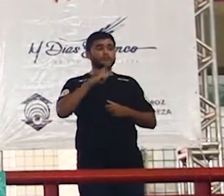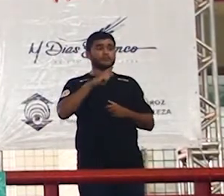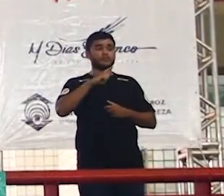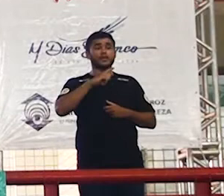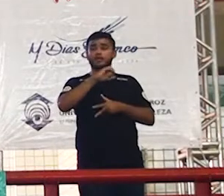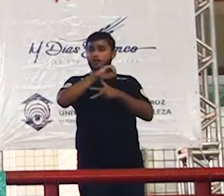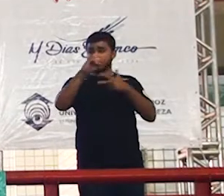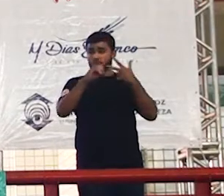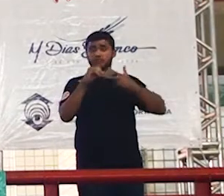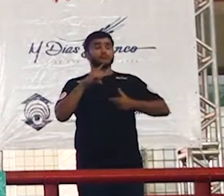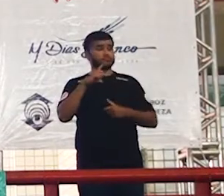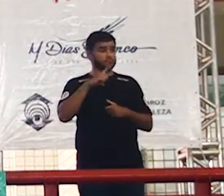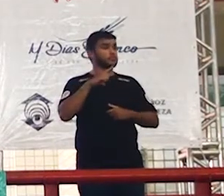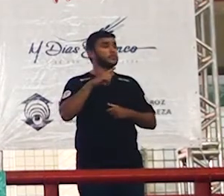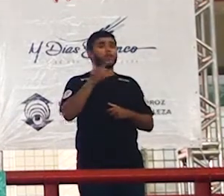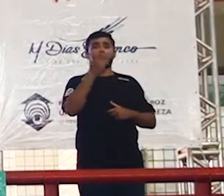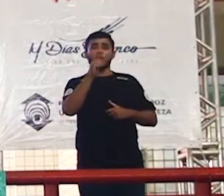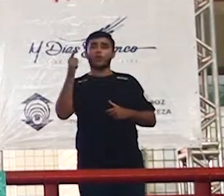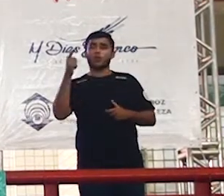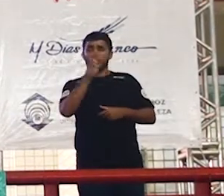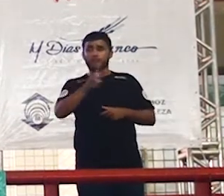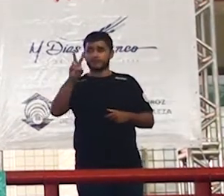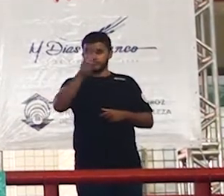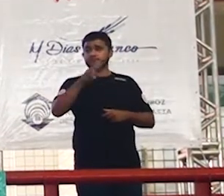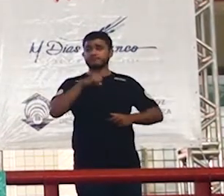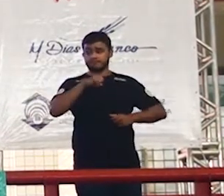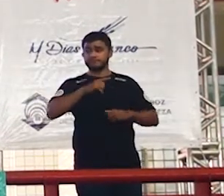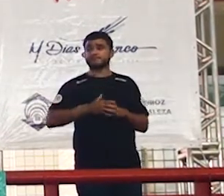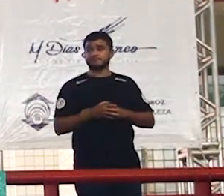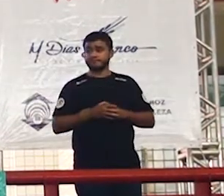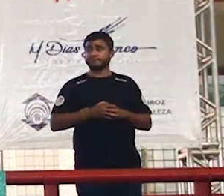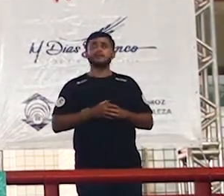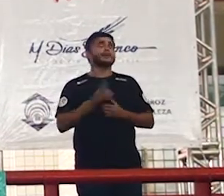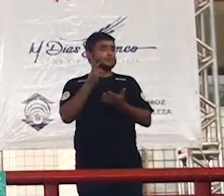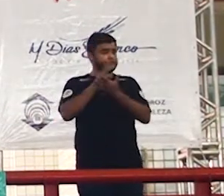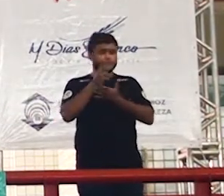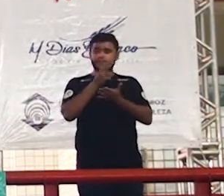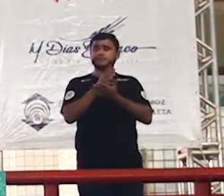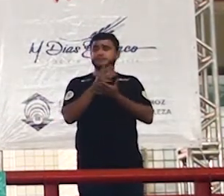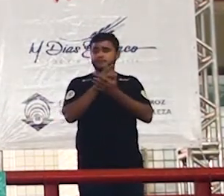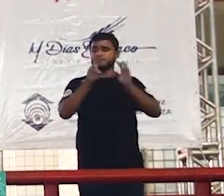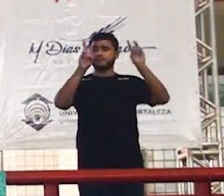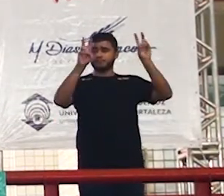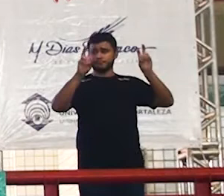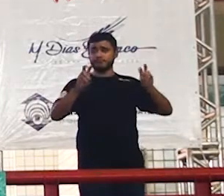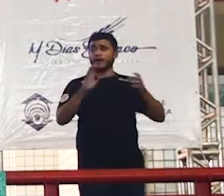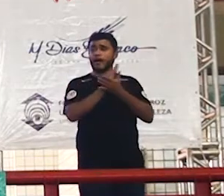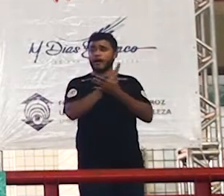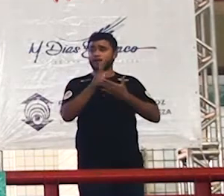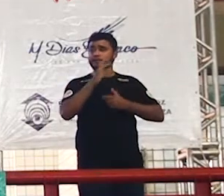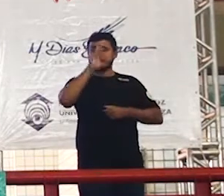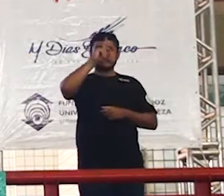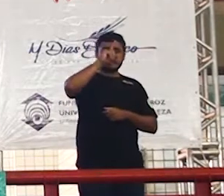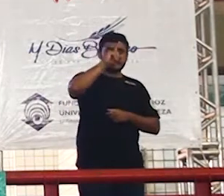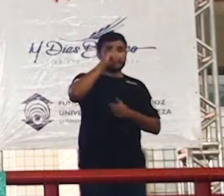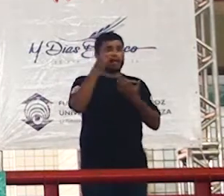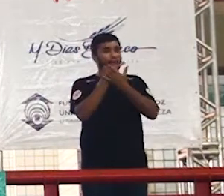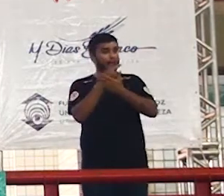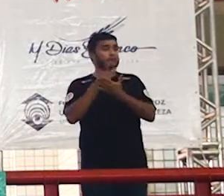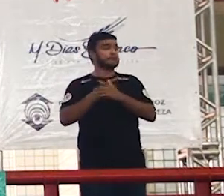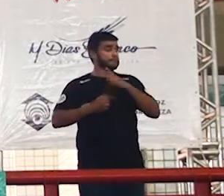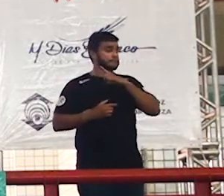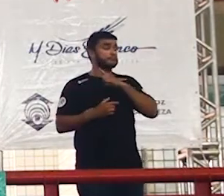Enem e em demais vestibulares. E ainda assim a gente vê alguns alunos errando,